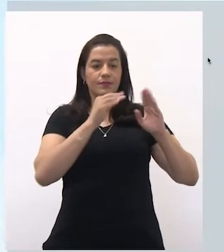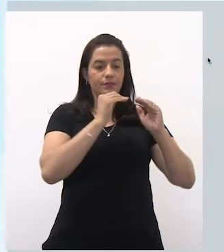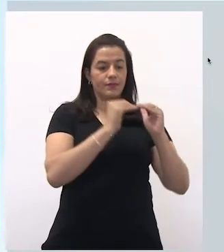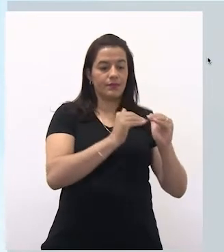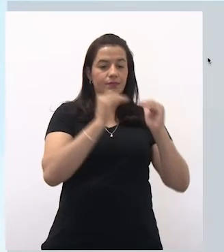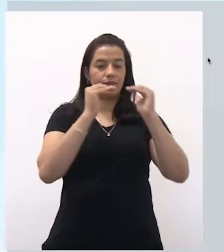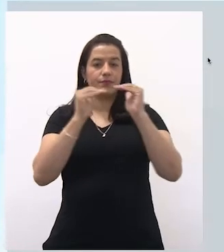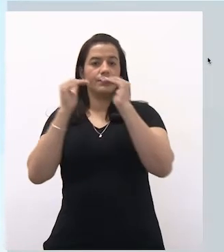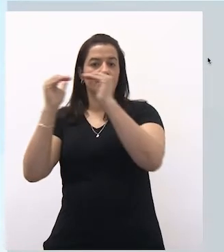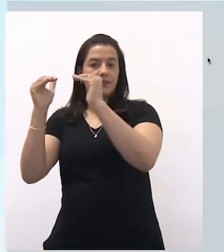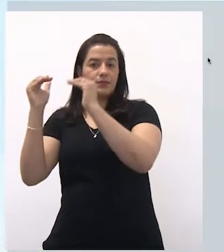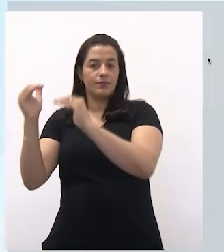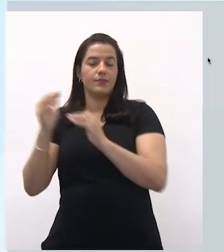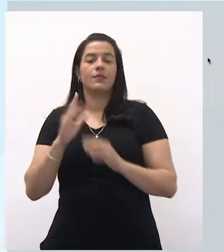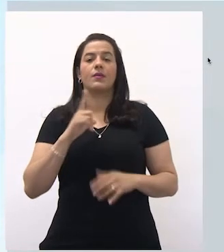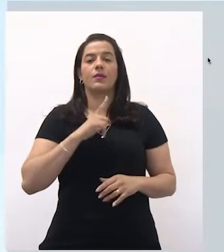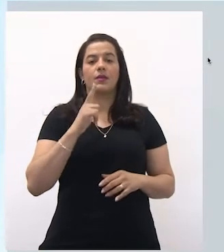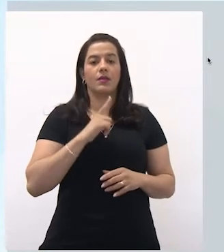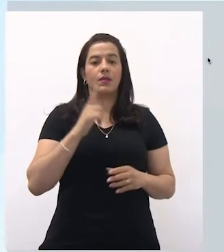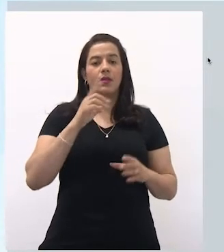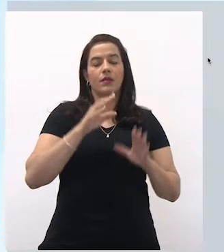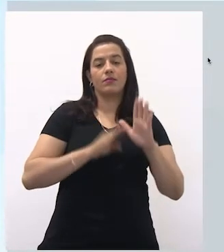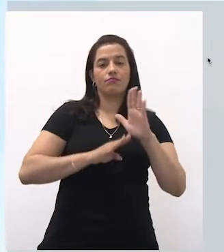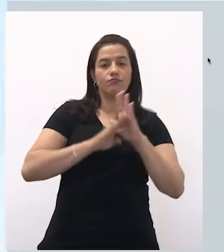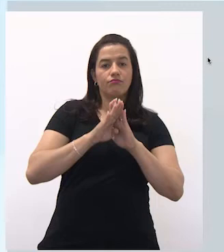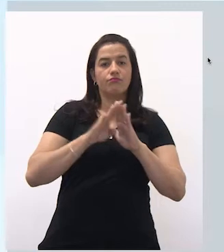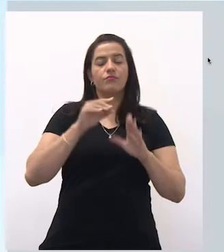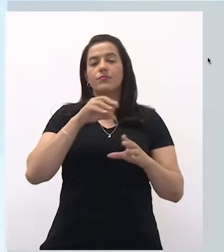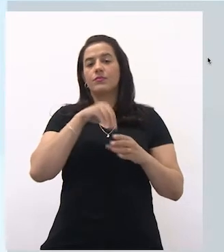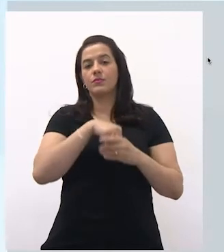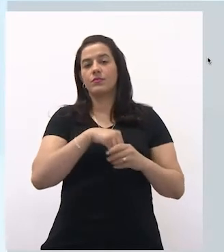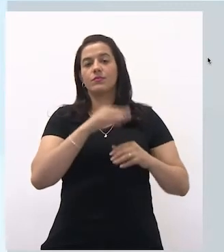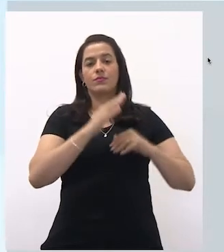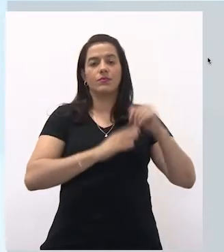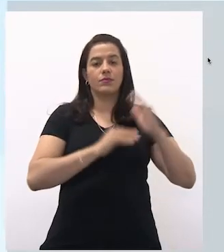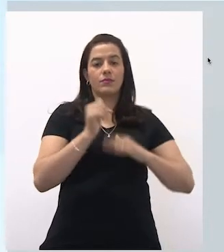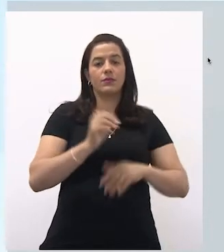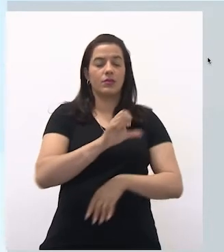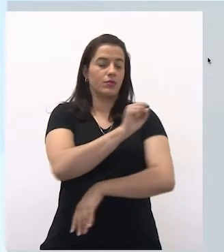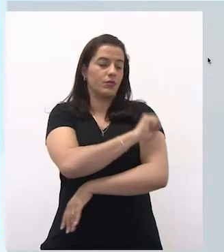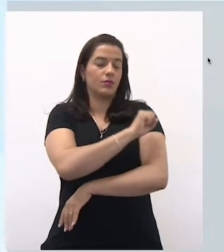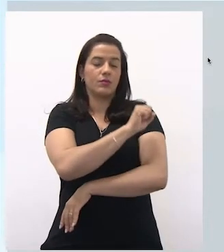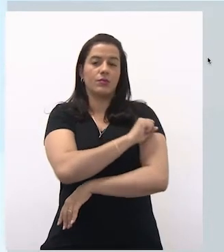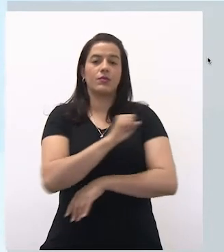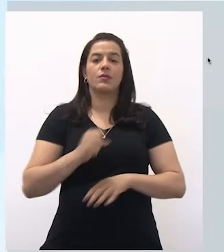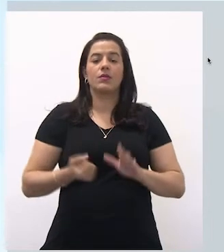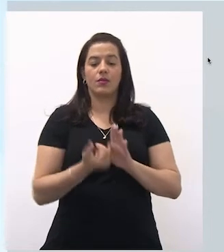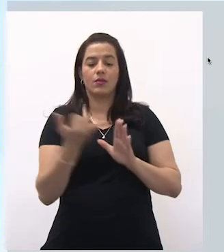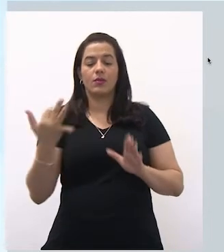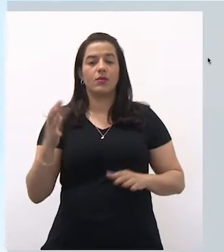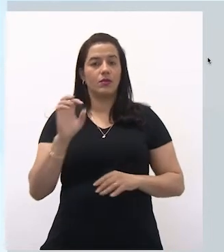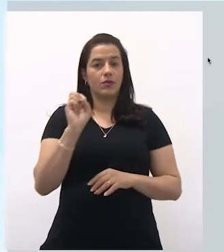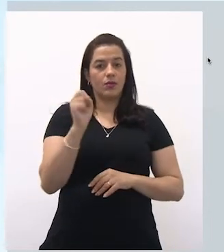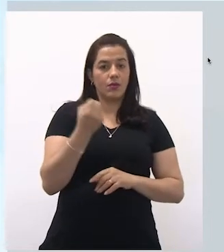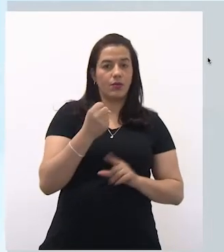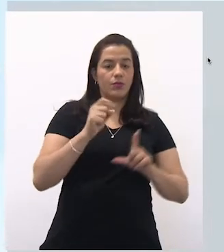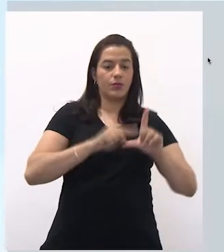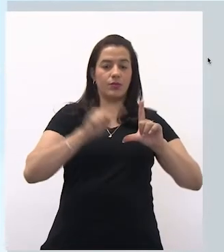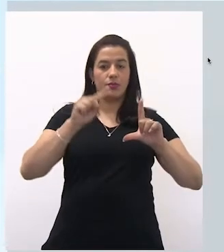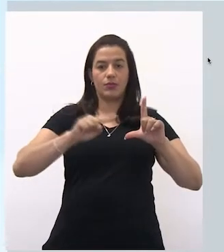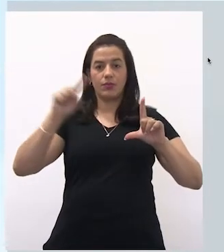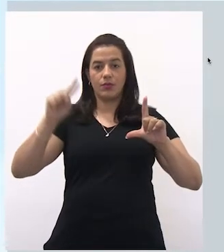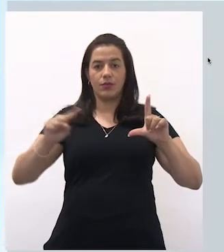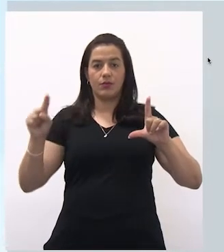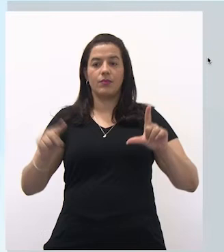a habilidade dentro de níveis. No 5º ano, nós temos 8 níveis, que variam numa escala de 125